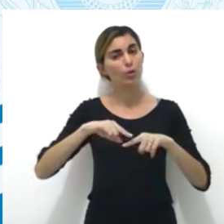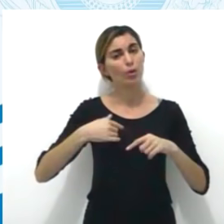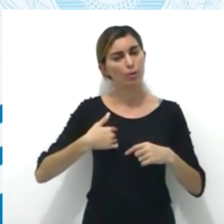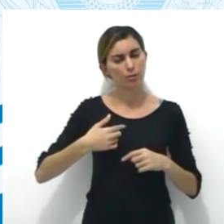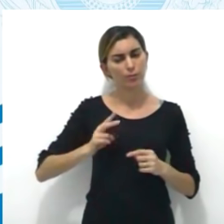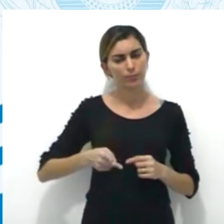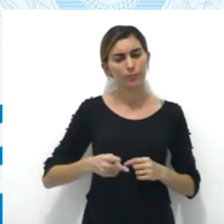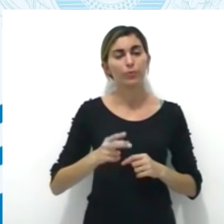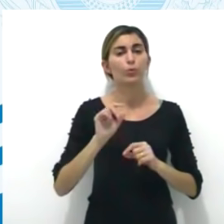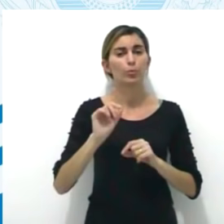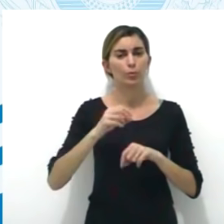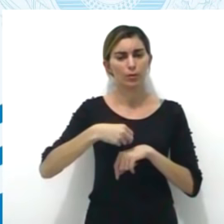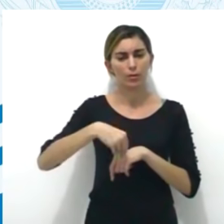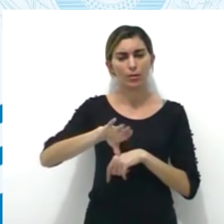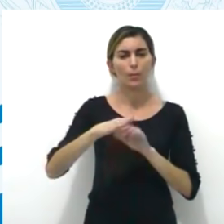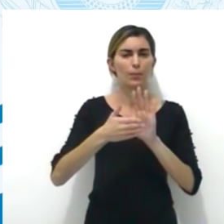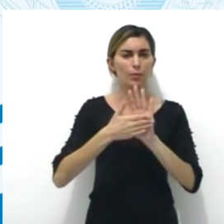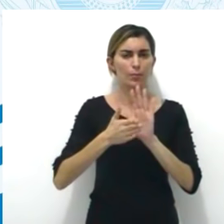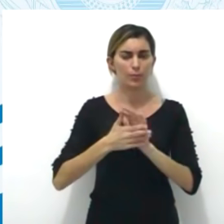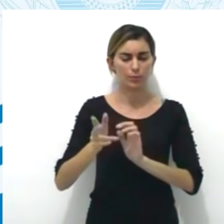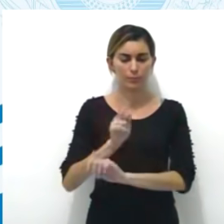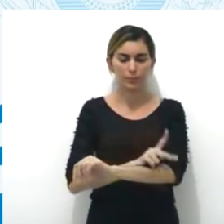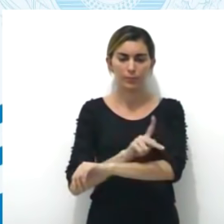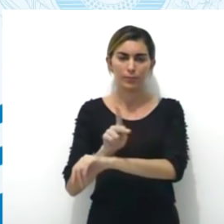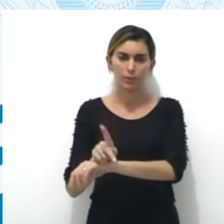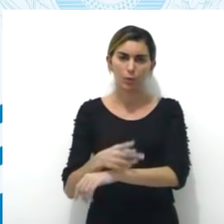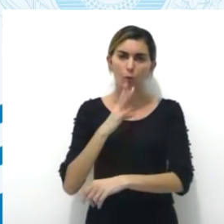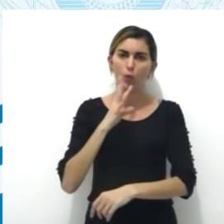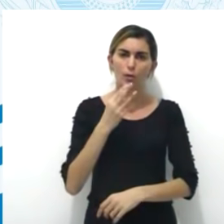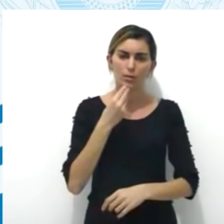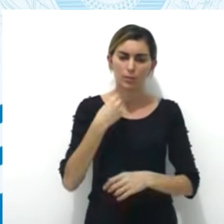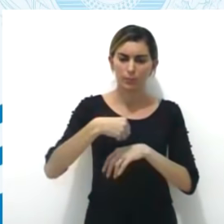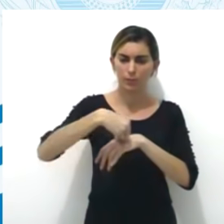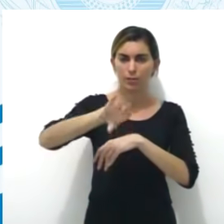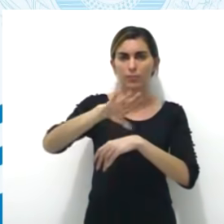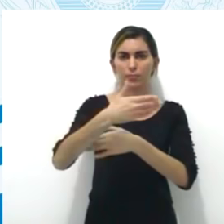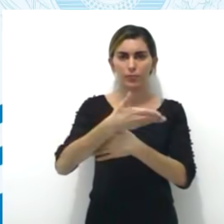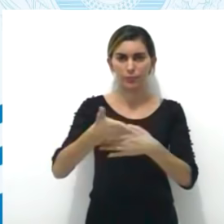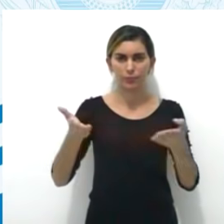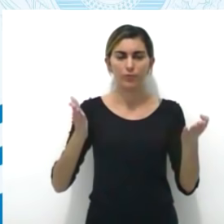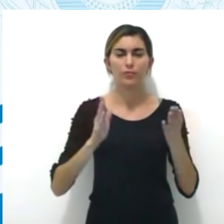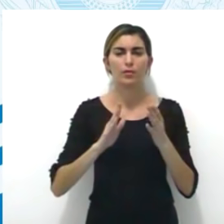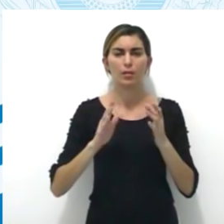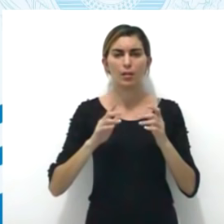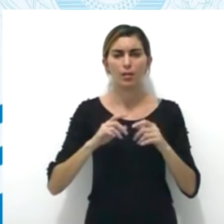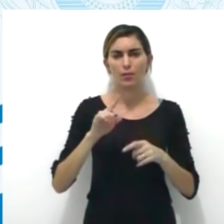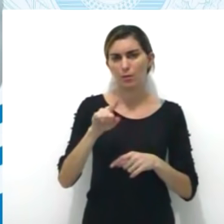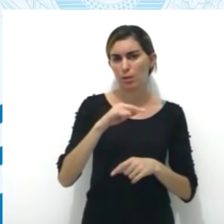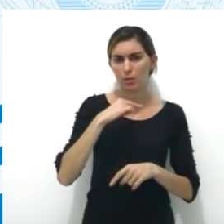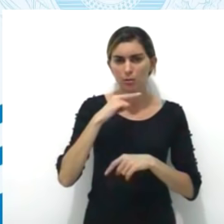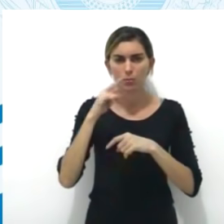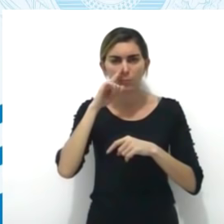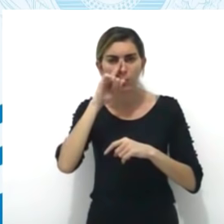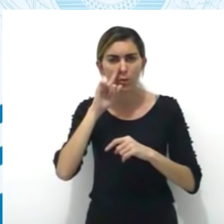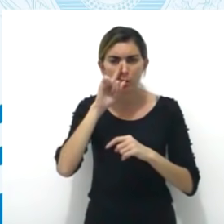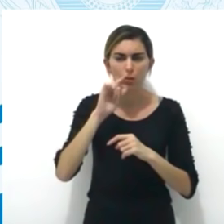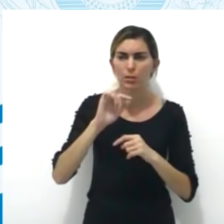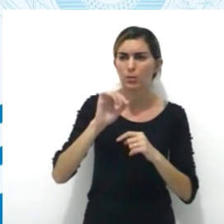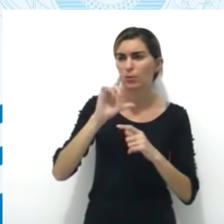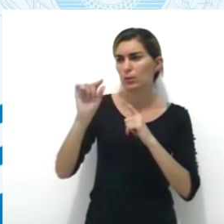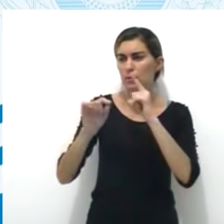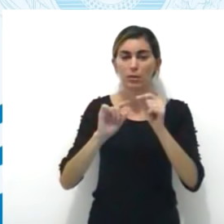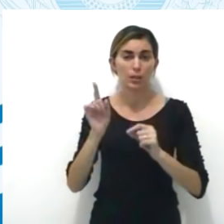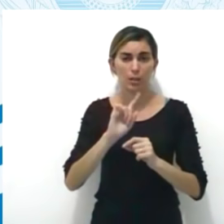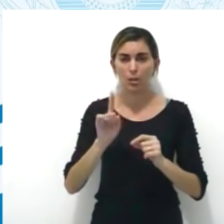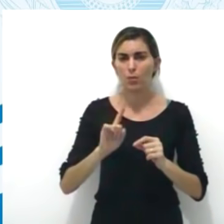nós estamos levando o quê? A nossa proposta pedagógica, levando o conhecimento para vocês, para que vocês não se arrisquem, para